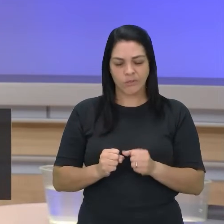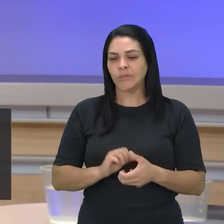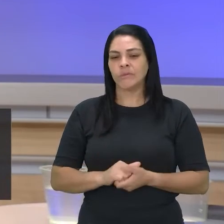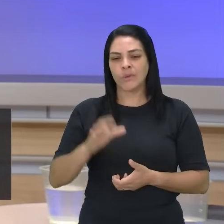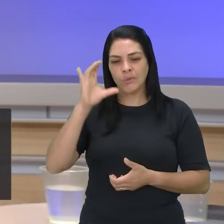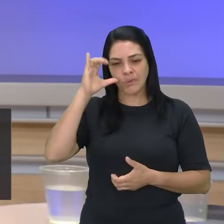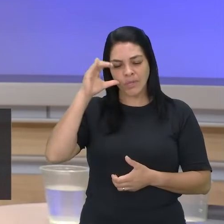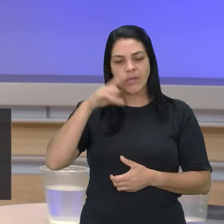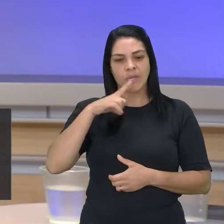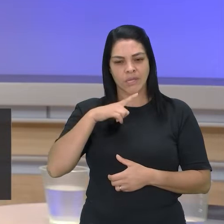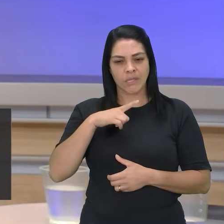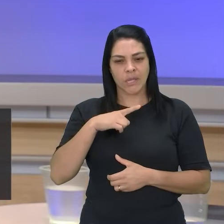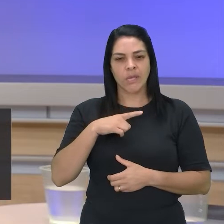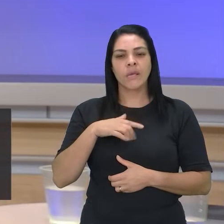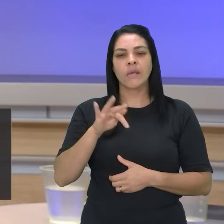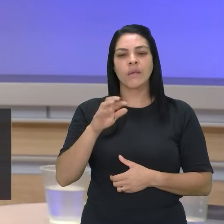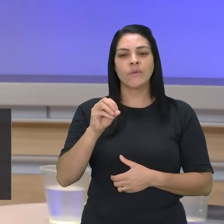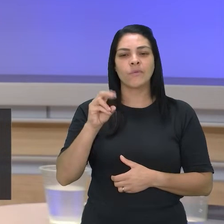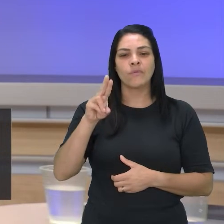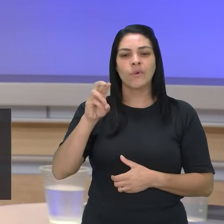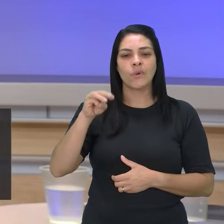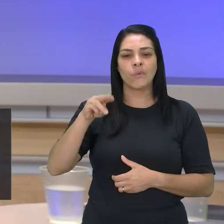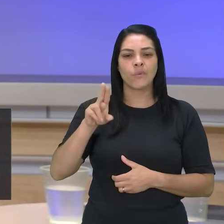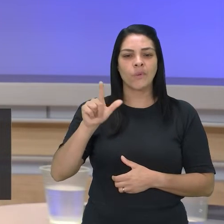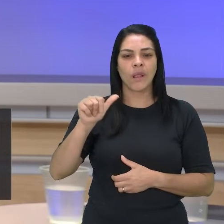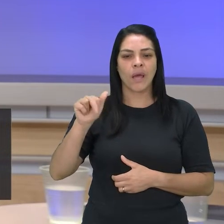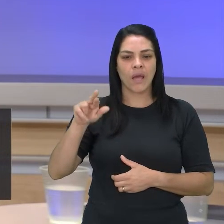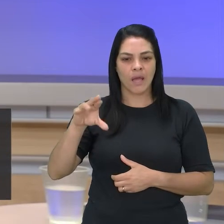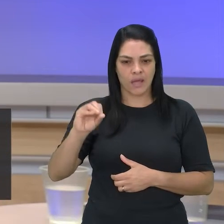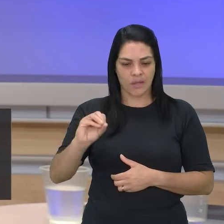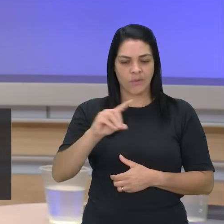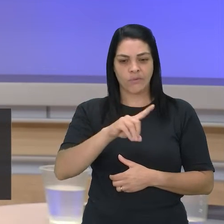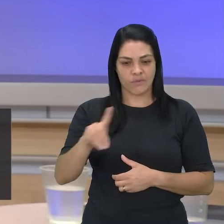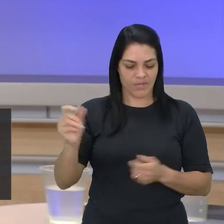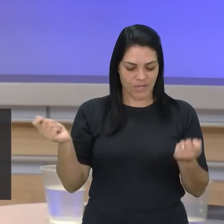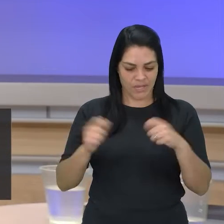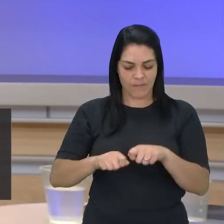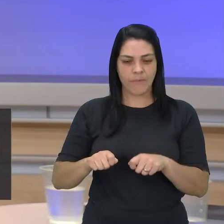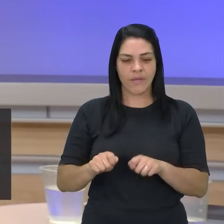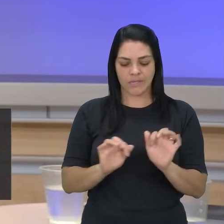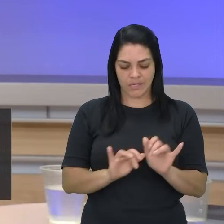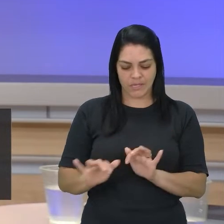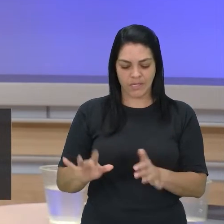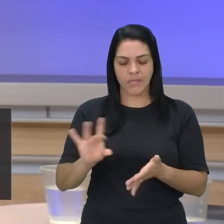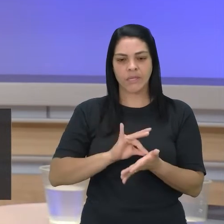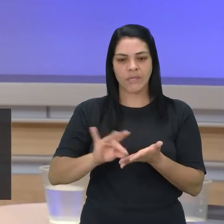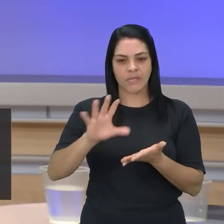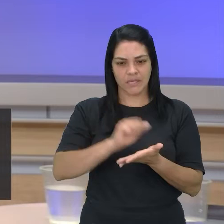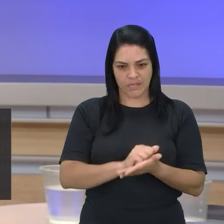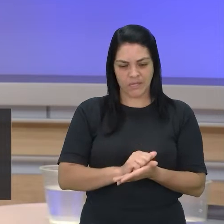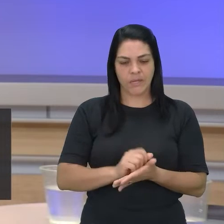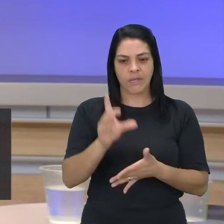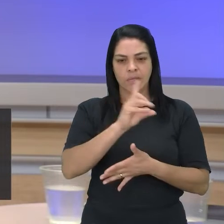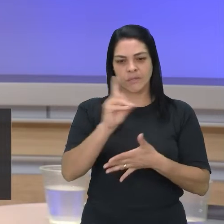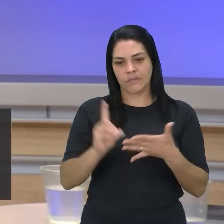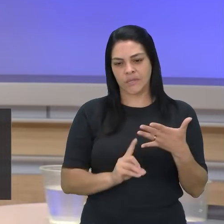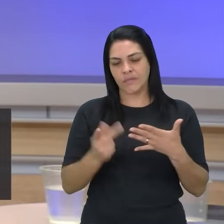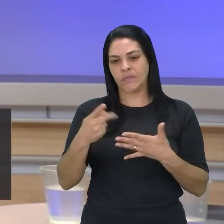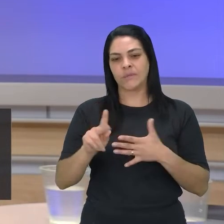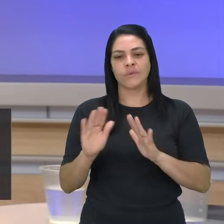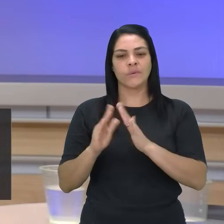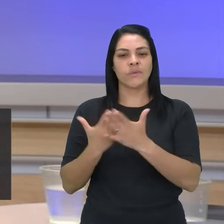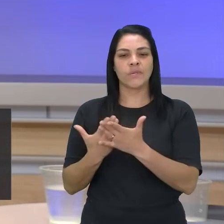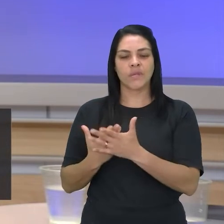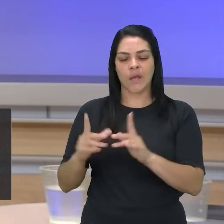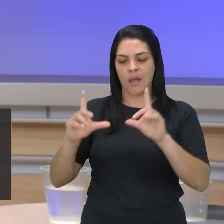a gente tem um formulário em que você pode se inscrever, né? Colocando os dados da sua escola, aí tira a foto